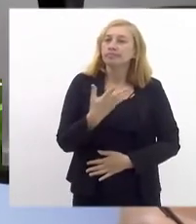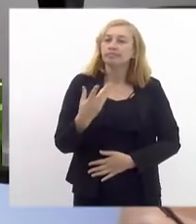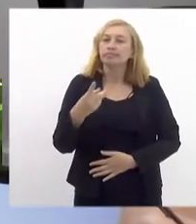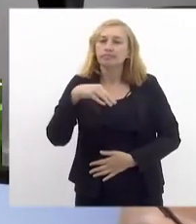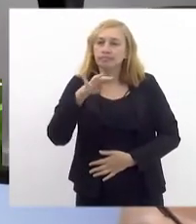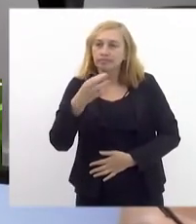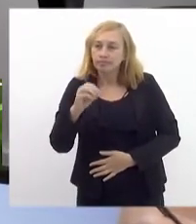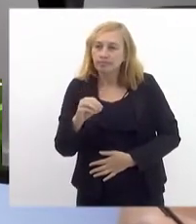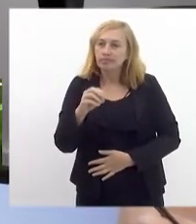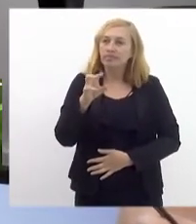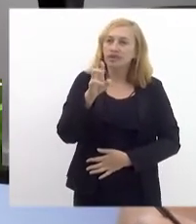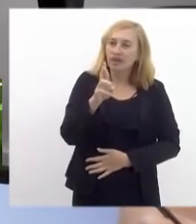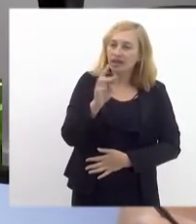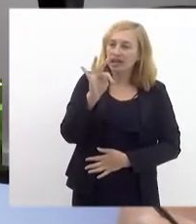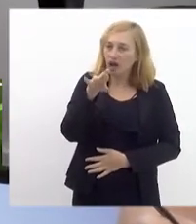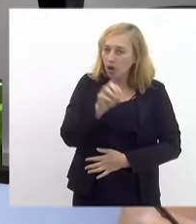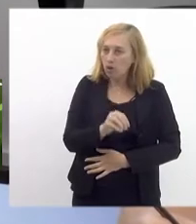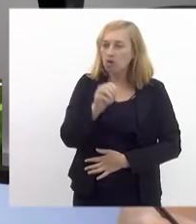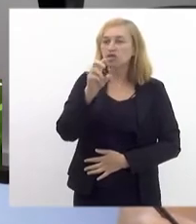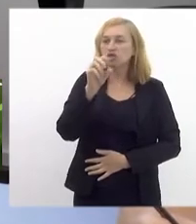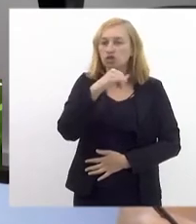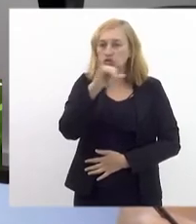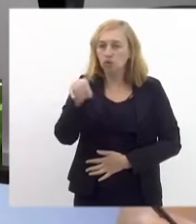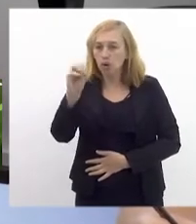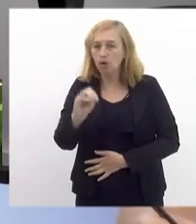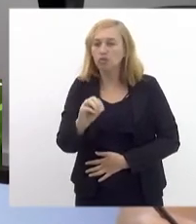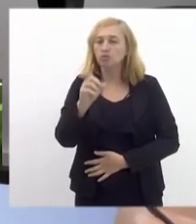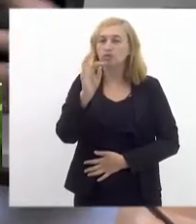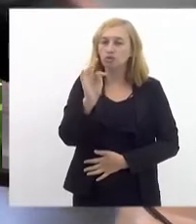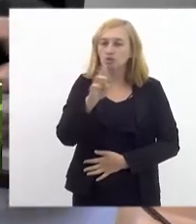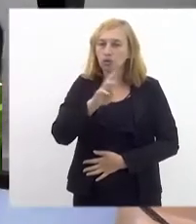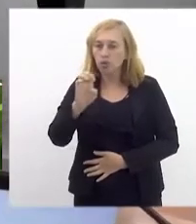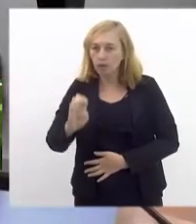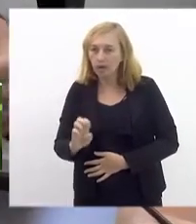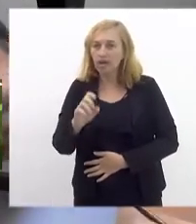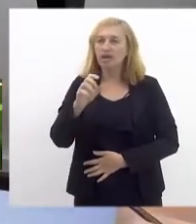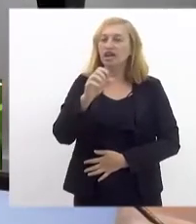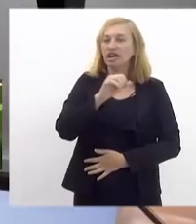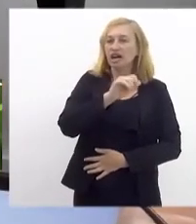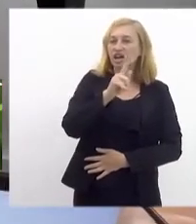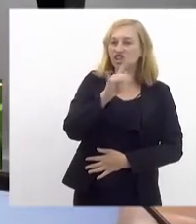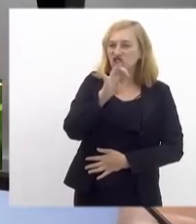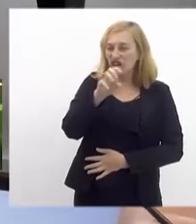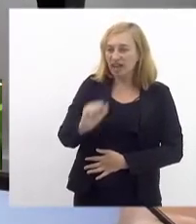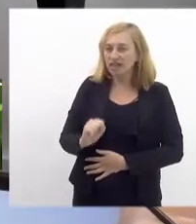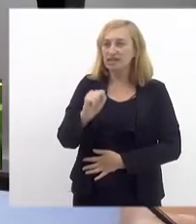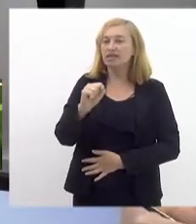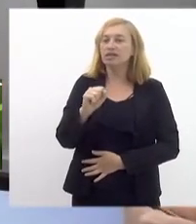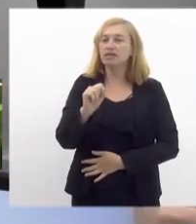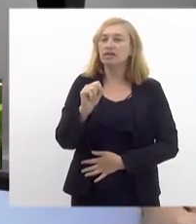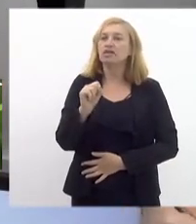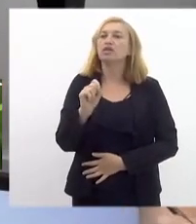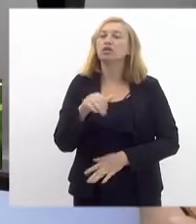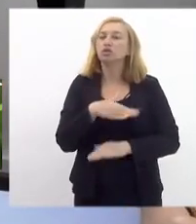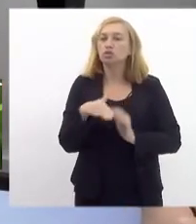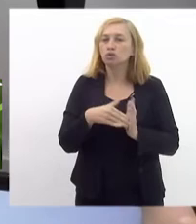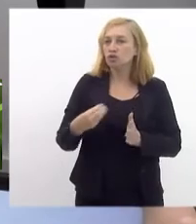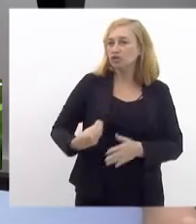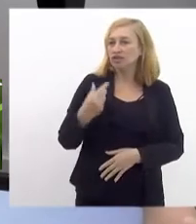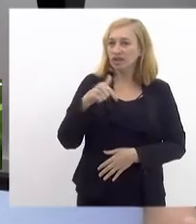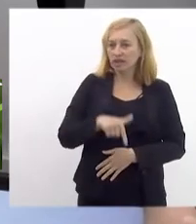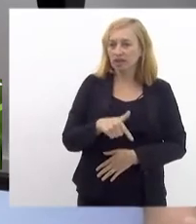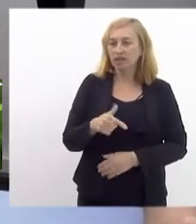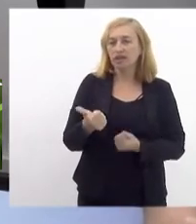Márcio, o Reinaldo, o Bitar, o João Torres, a Ana e vários, a Geisa, o Sérgio, todos que estão aqui participando, as pessoas que estão